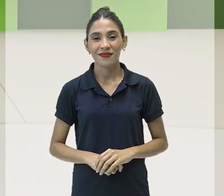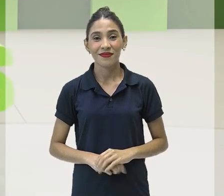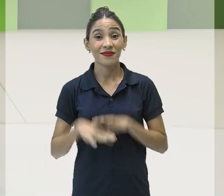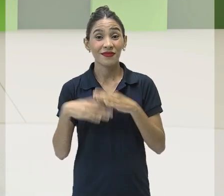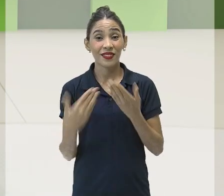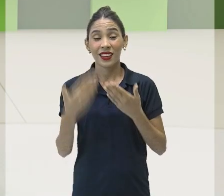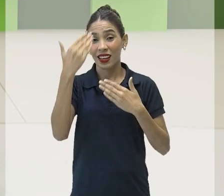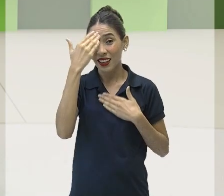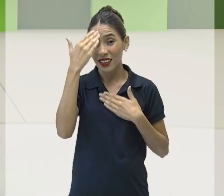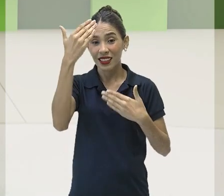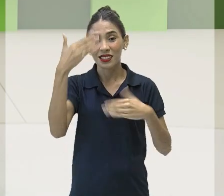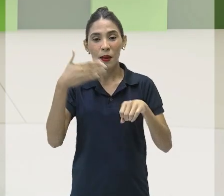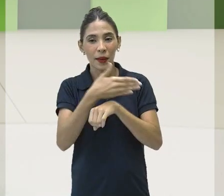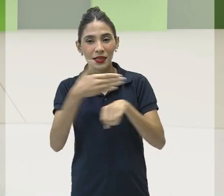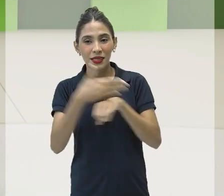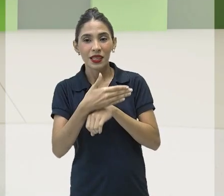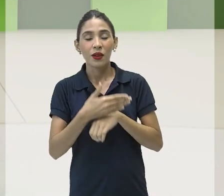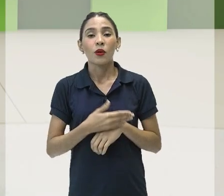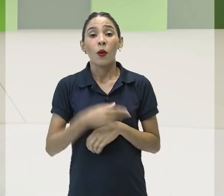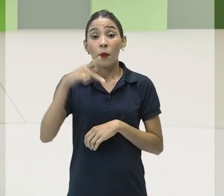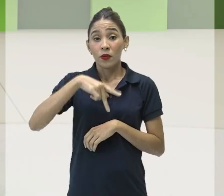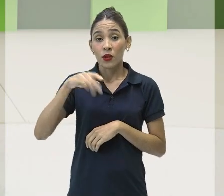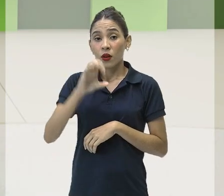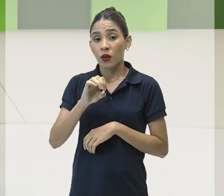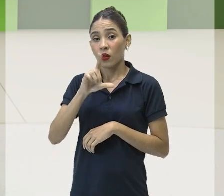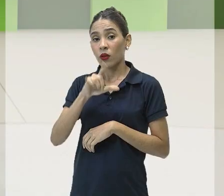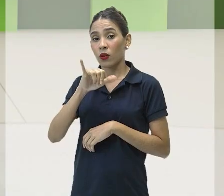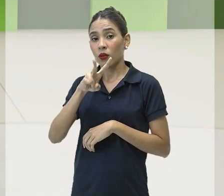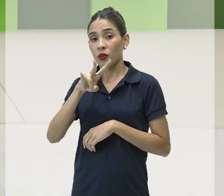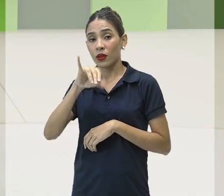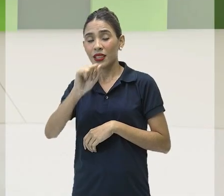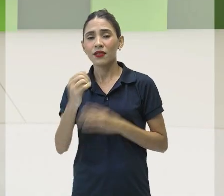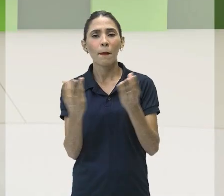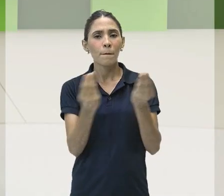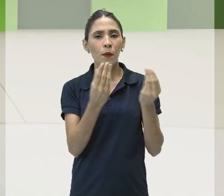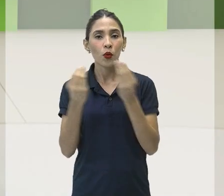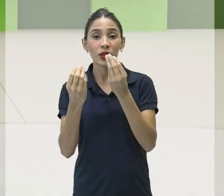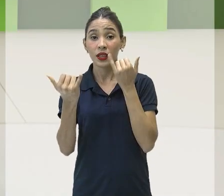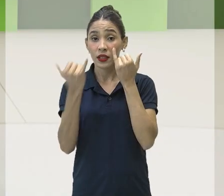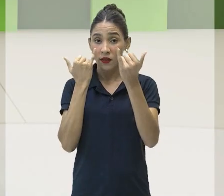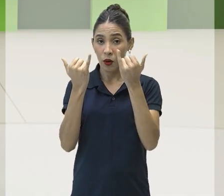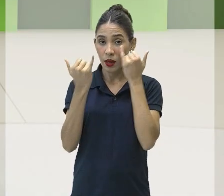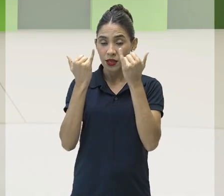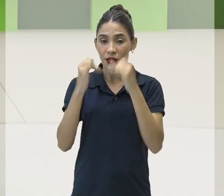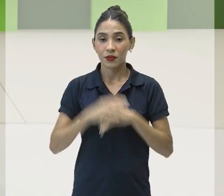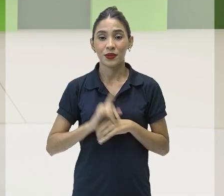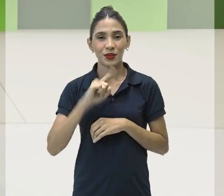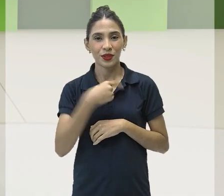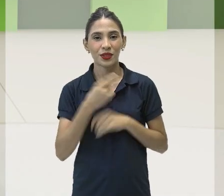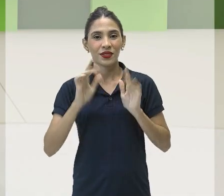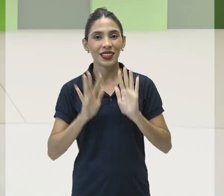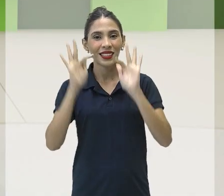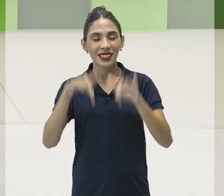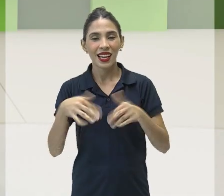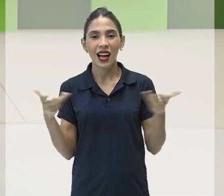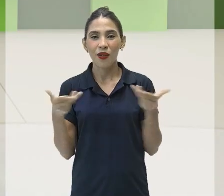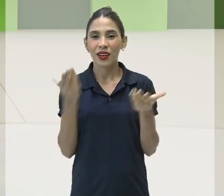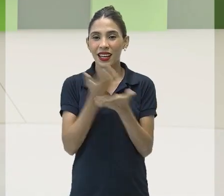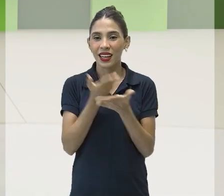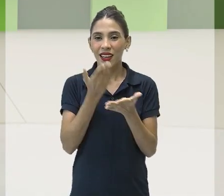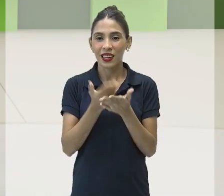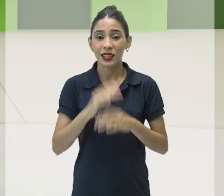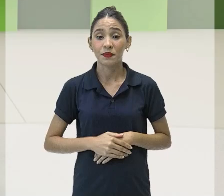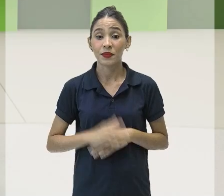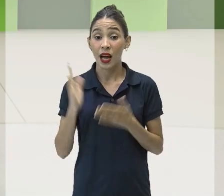Te agradece a participação da professora Olívia, com muita informação aí para gente. E vamos finalizar a aula aqui